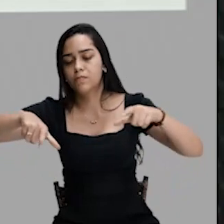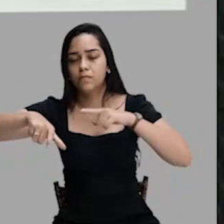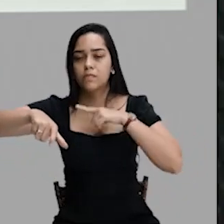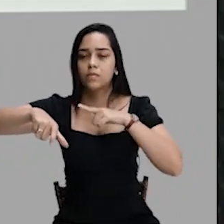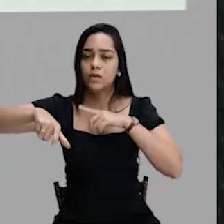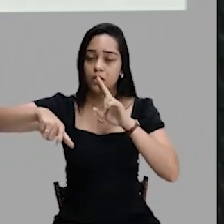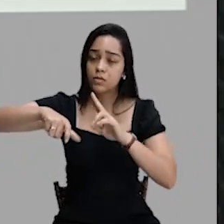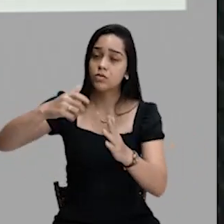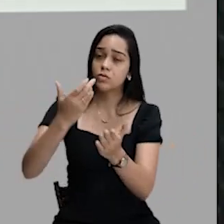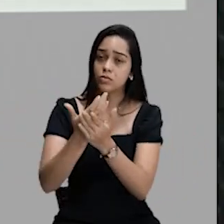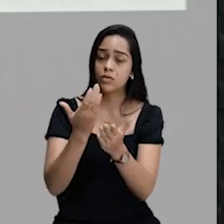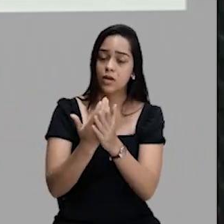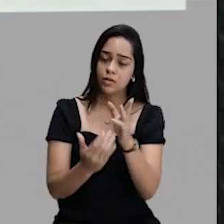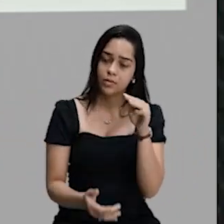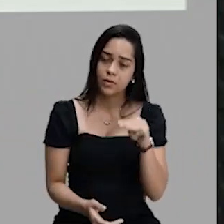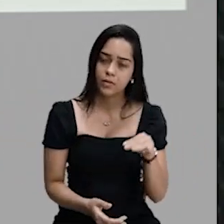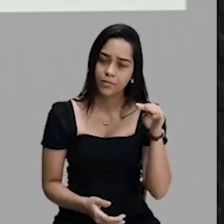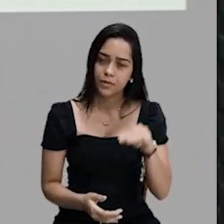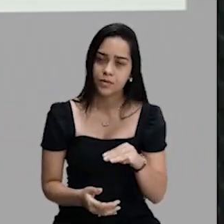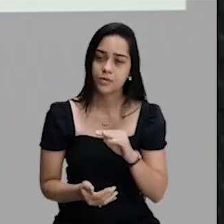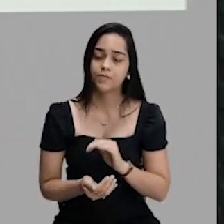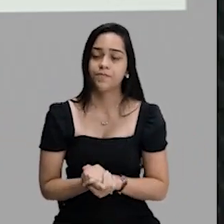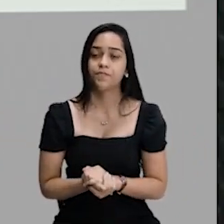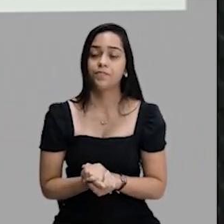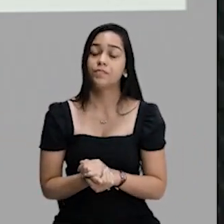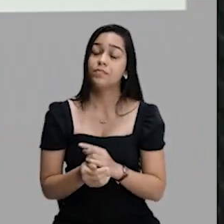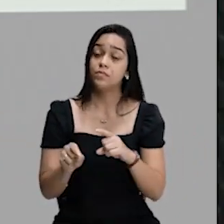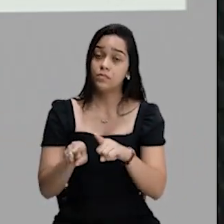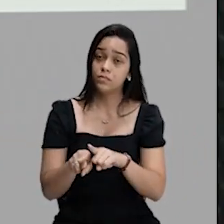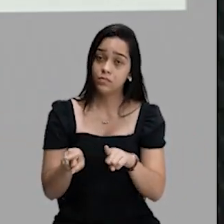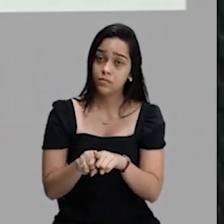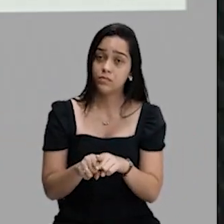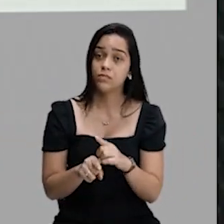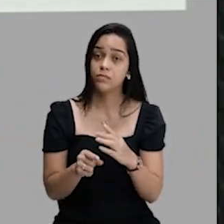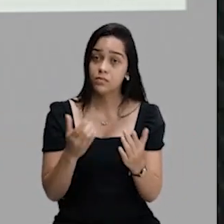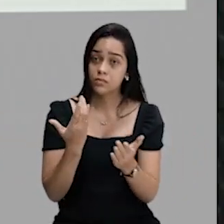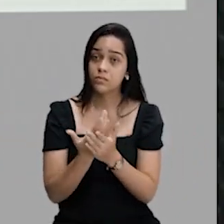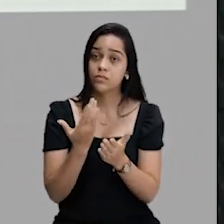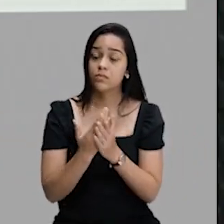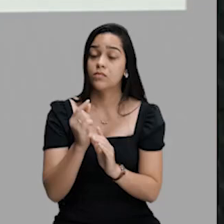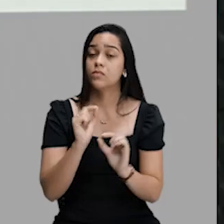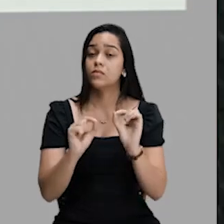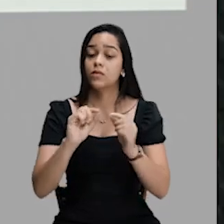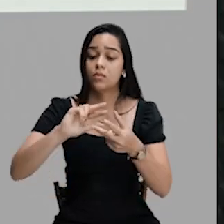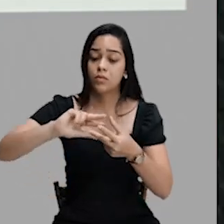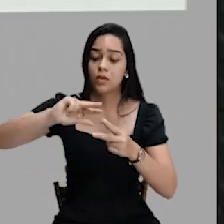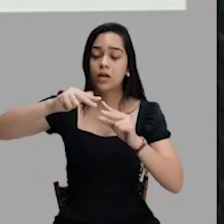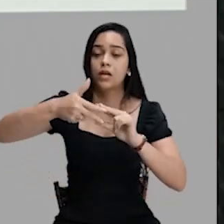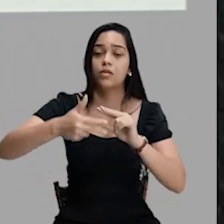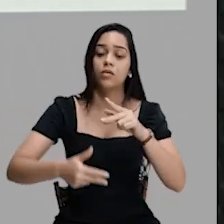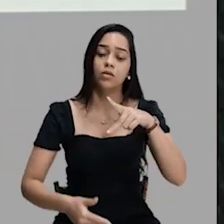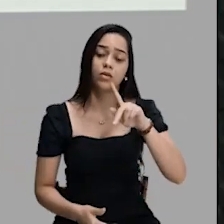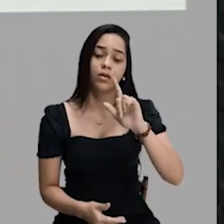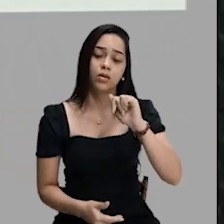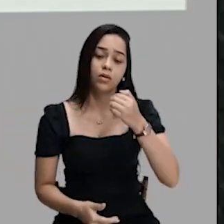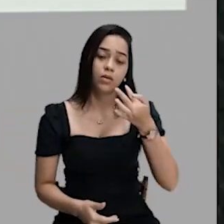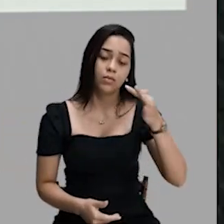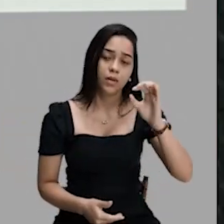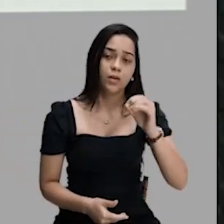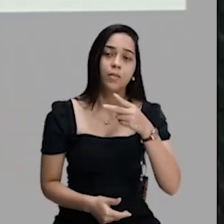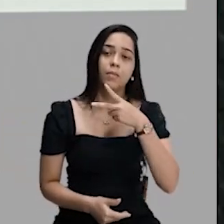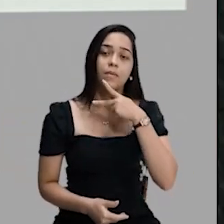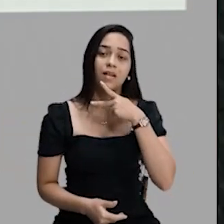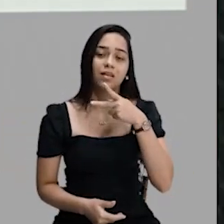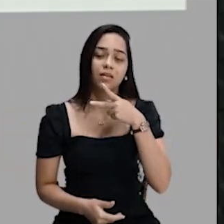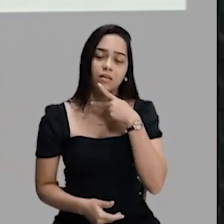mais estudados na matemática. E um desses poliedros bem estudados é o poliedro de Platão. Tá? O poliedro